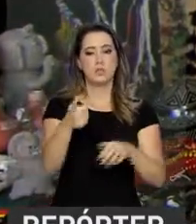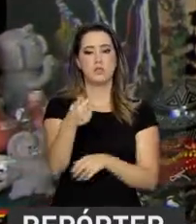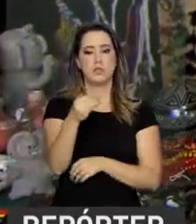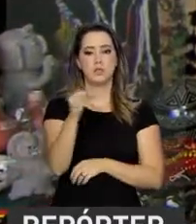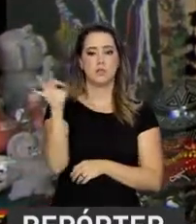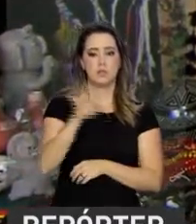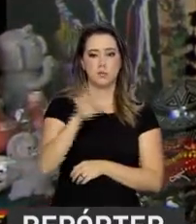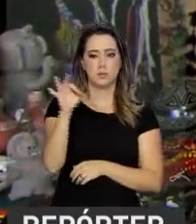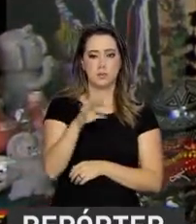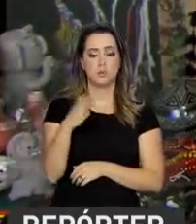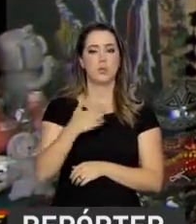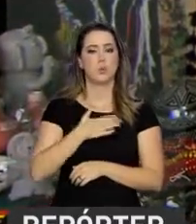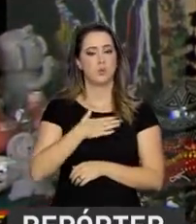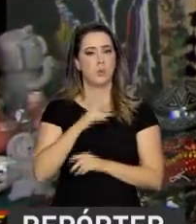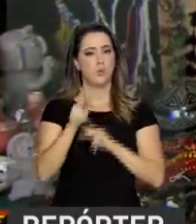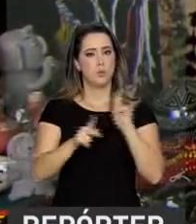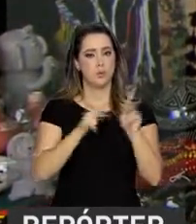povo